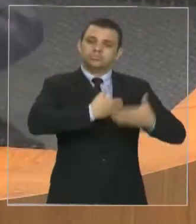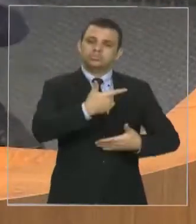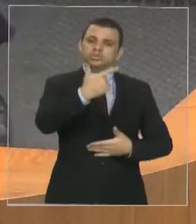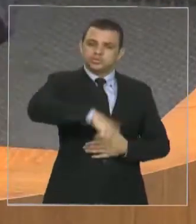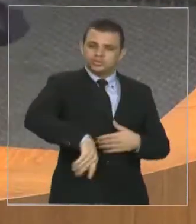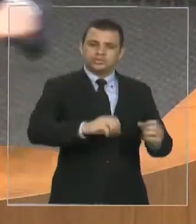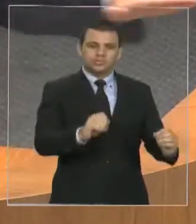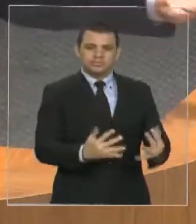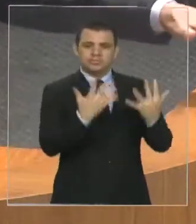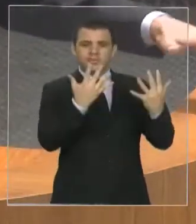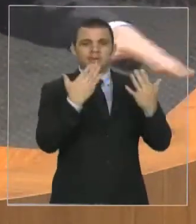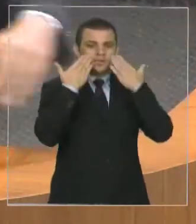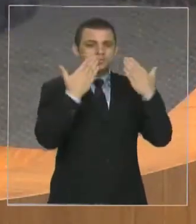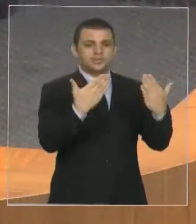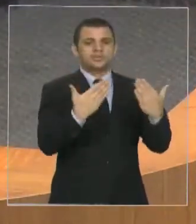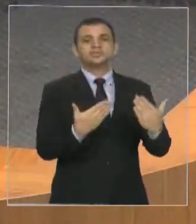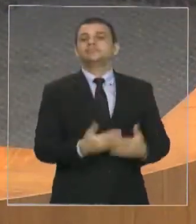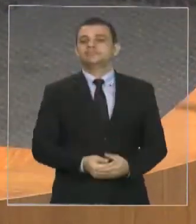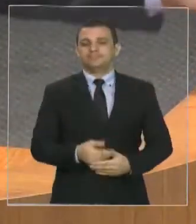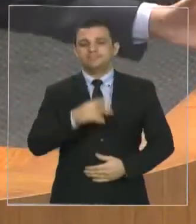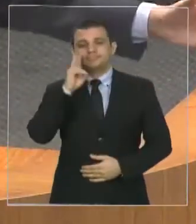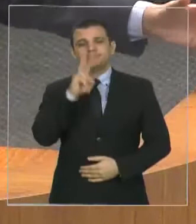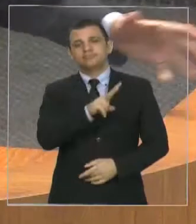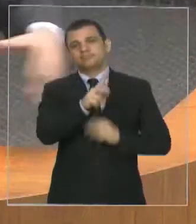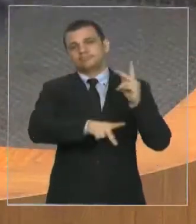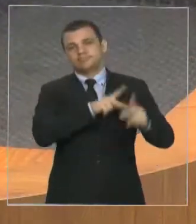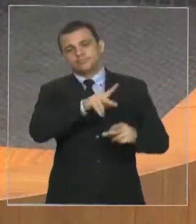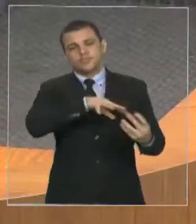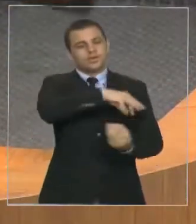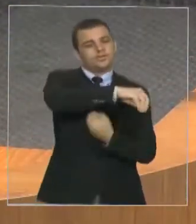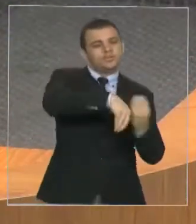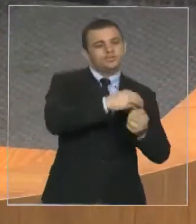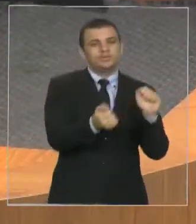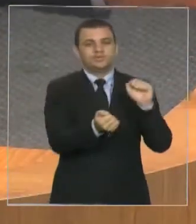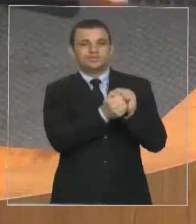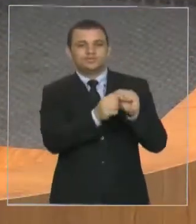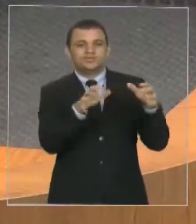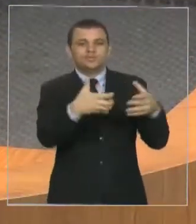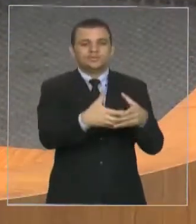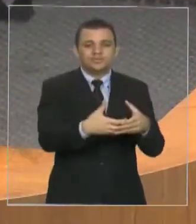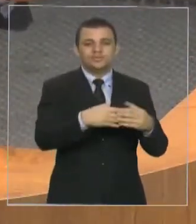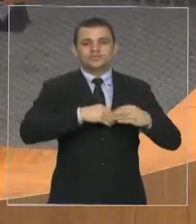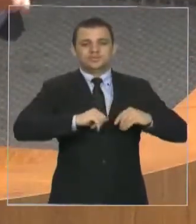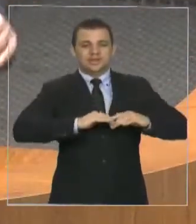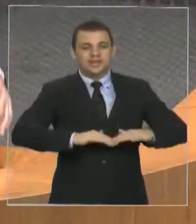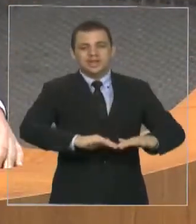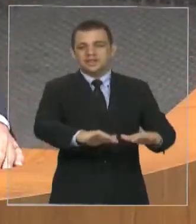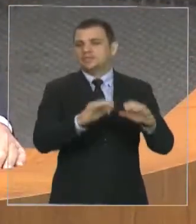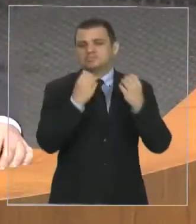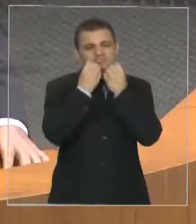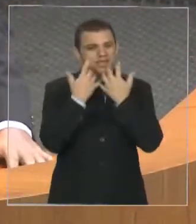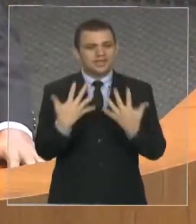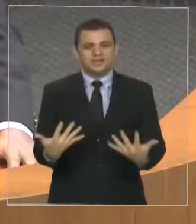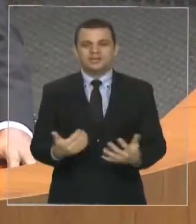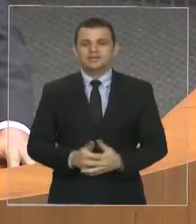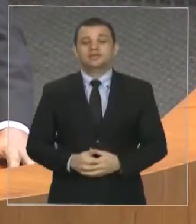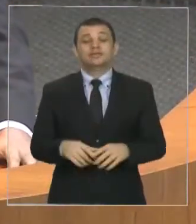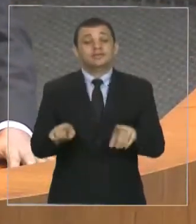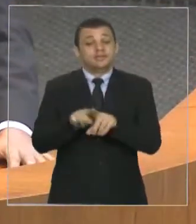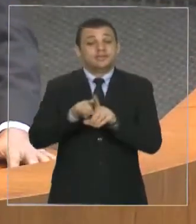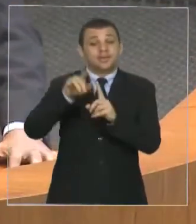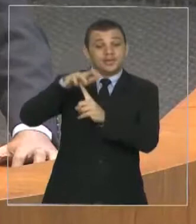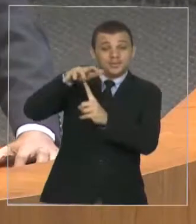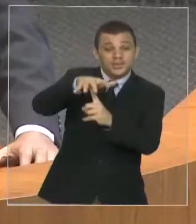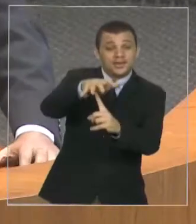cena e eu vi lá o povo se misturando aos brincantes, pisando no chão, coisa maravilhosa, as barracas